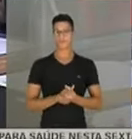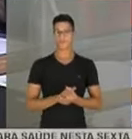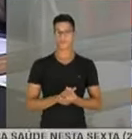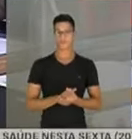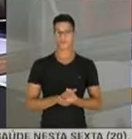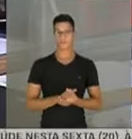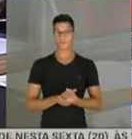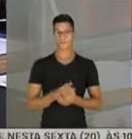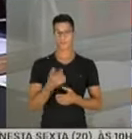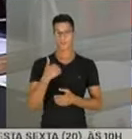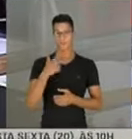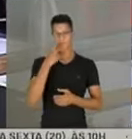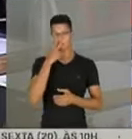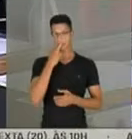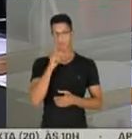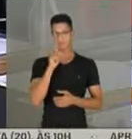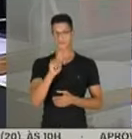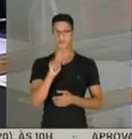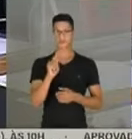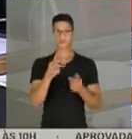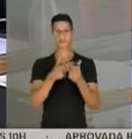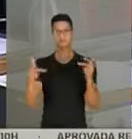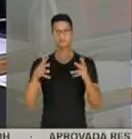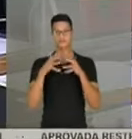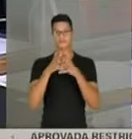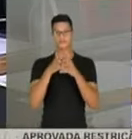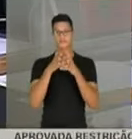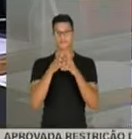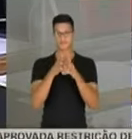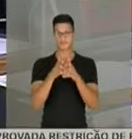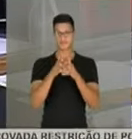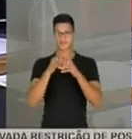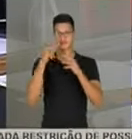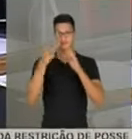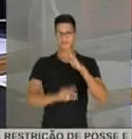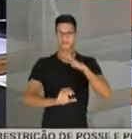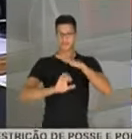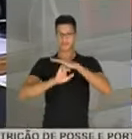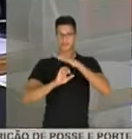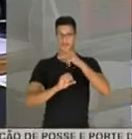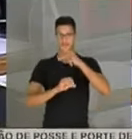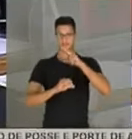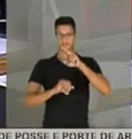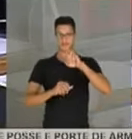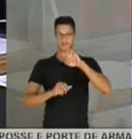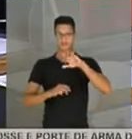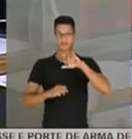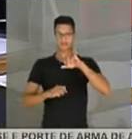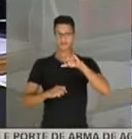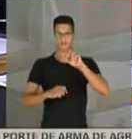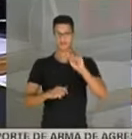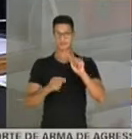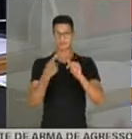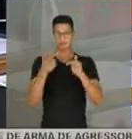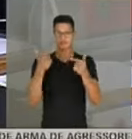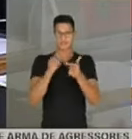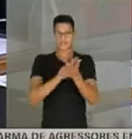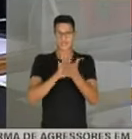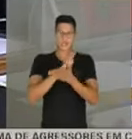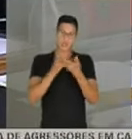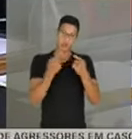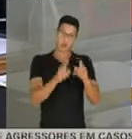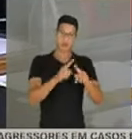eu acho que a situação é muito complicada para essa empresa precisa. Não tenho nada contra ela, não é?